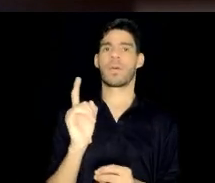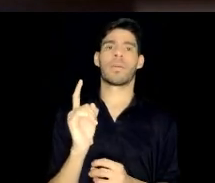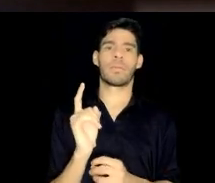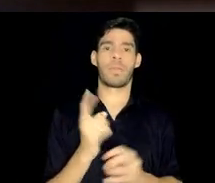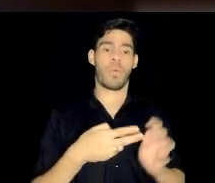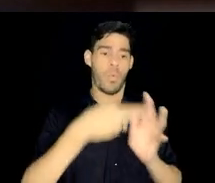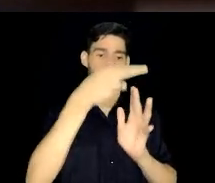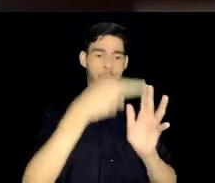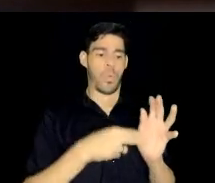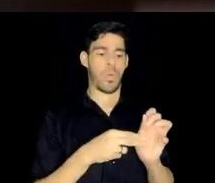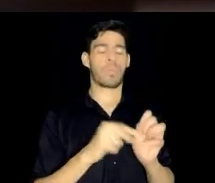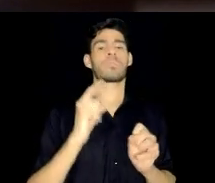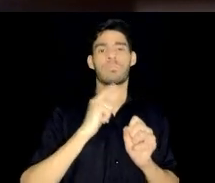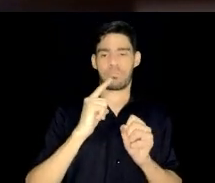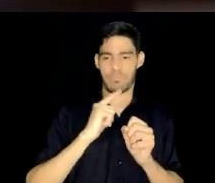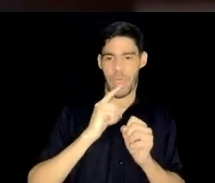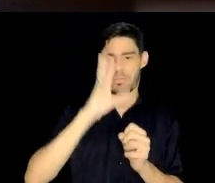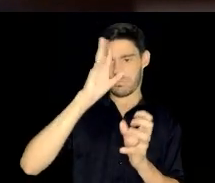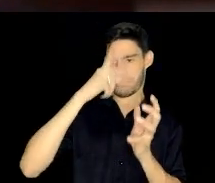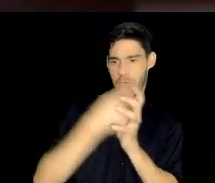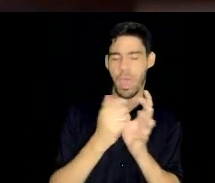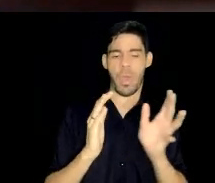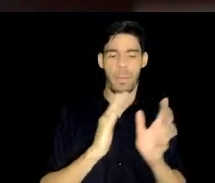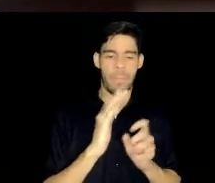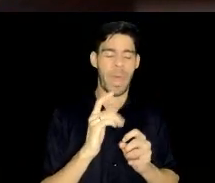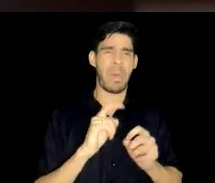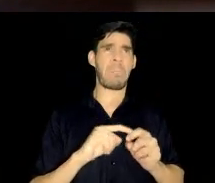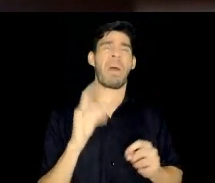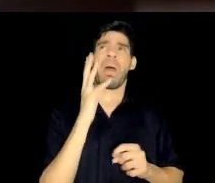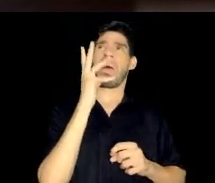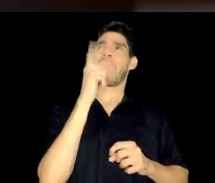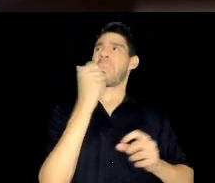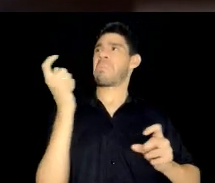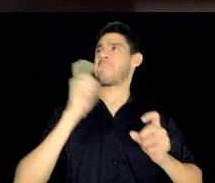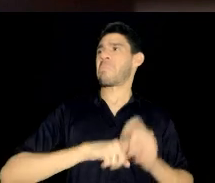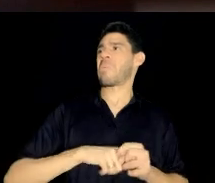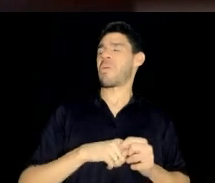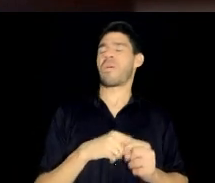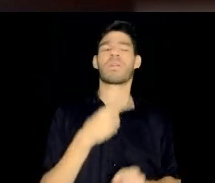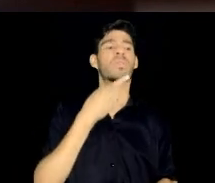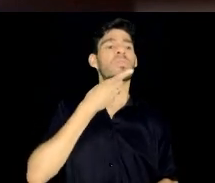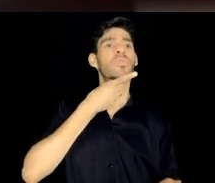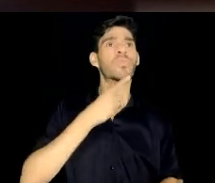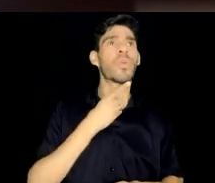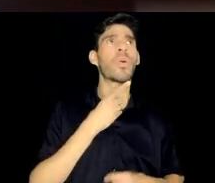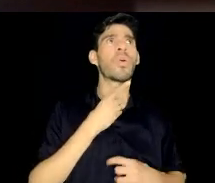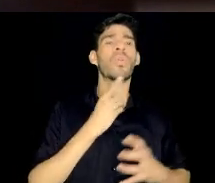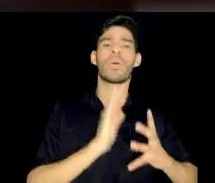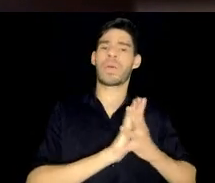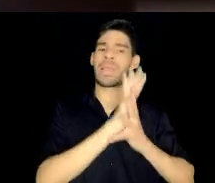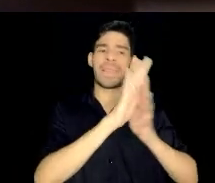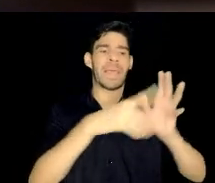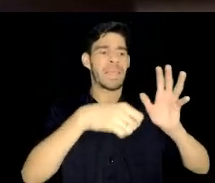autos. Os regimentos estabelecem prazo, mas ele não devolve os autos. Claro que sem dolo não há